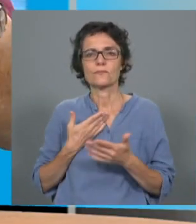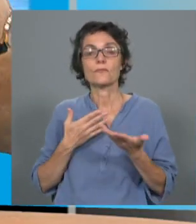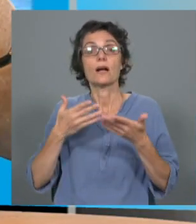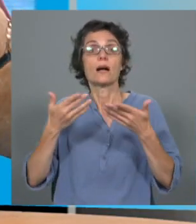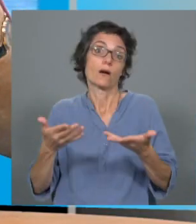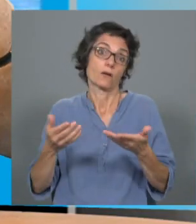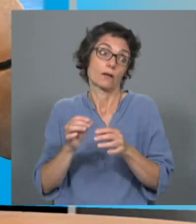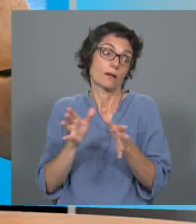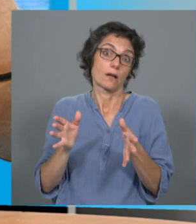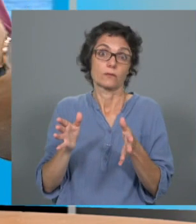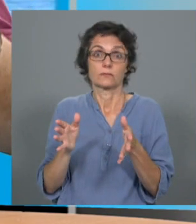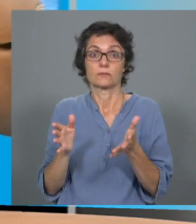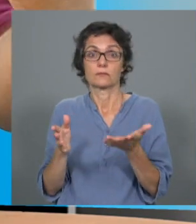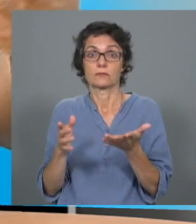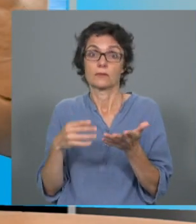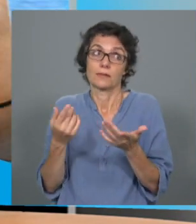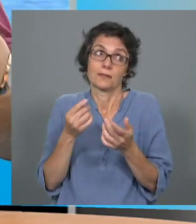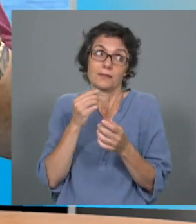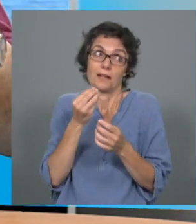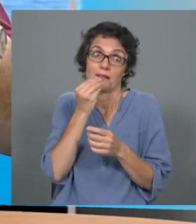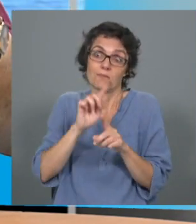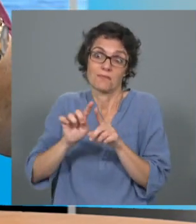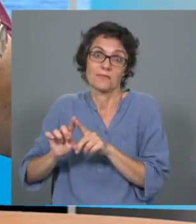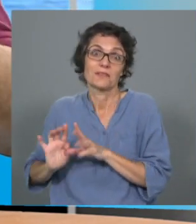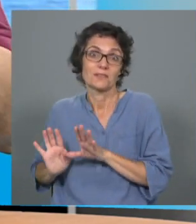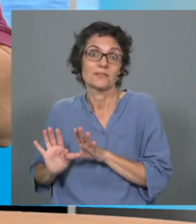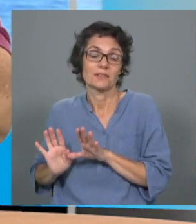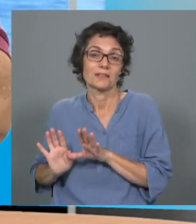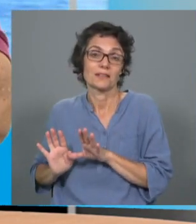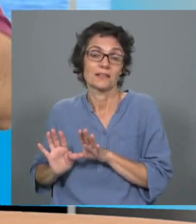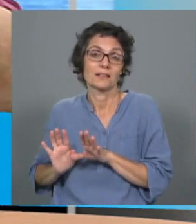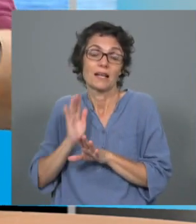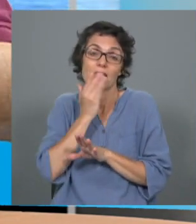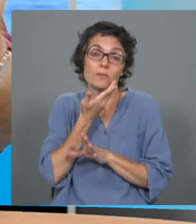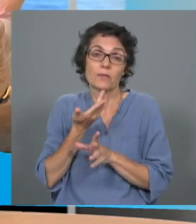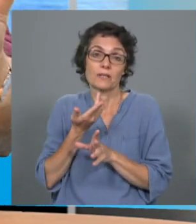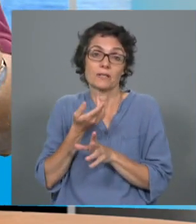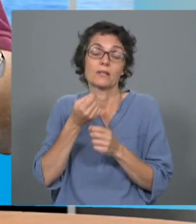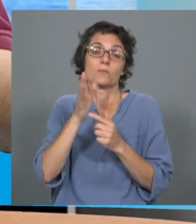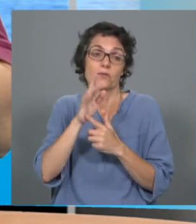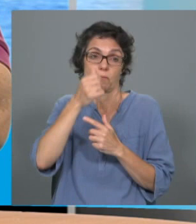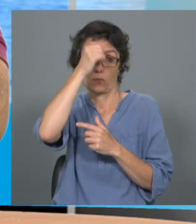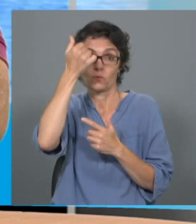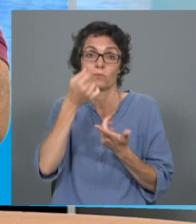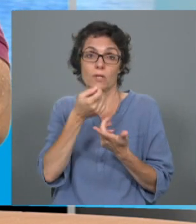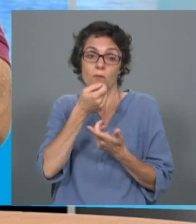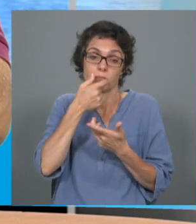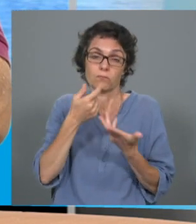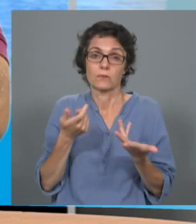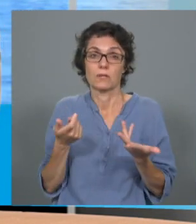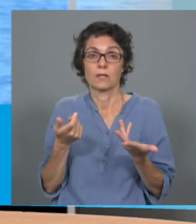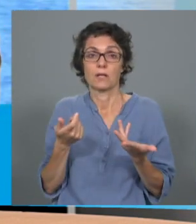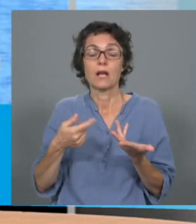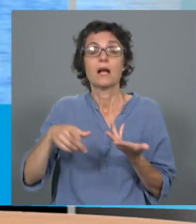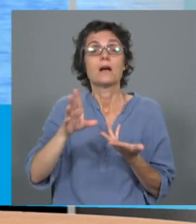passa por muito tipo de alimentação. Quer dizer, é a alimentação da Eucaristia, claro, mas, no fundo, é a alimentação de